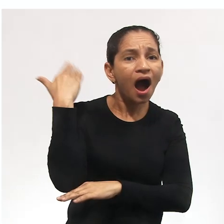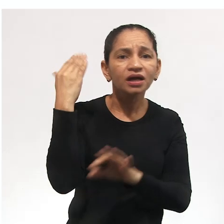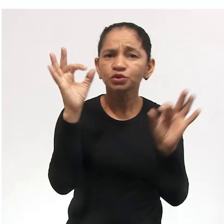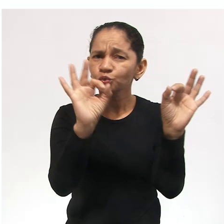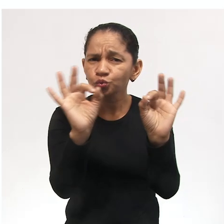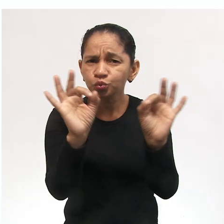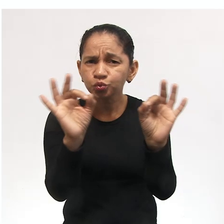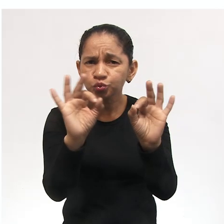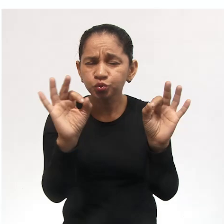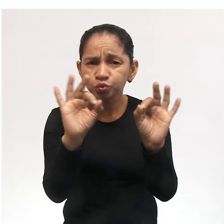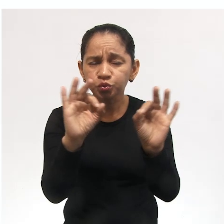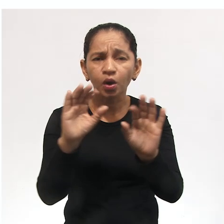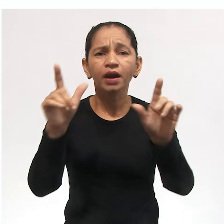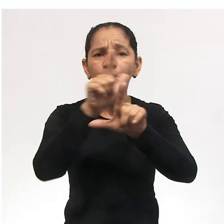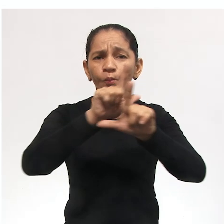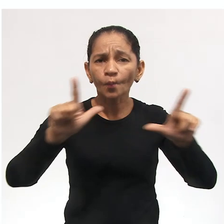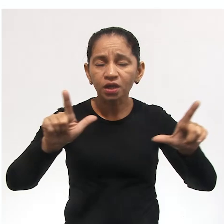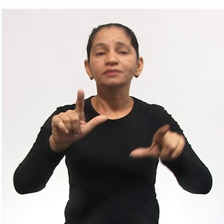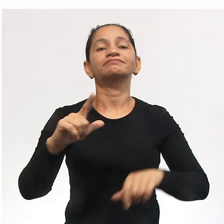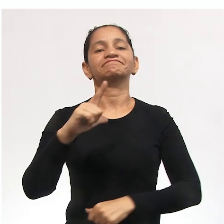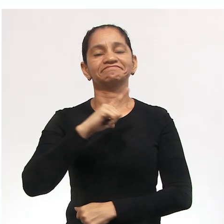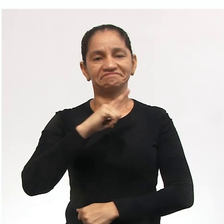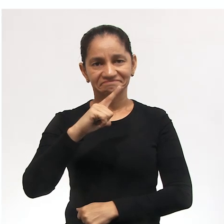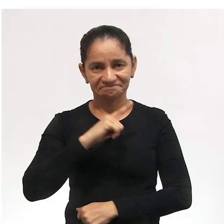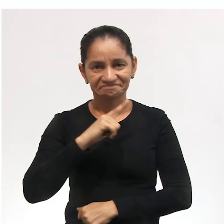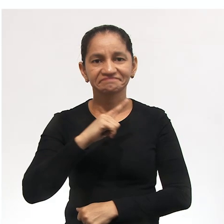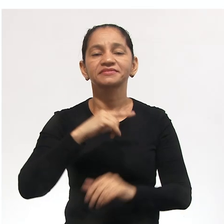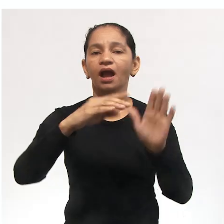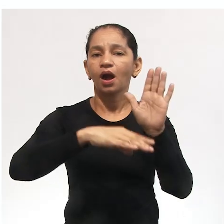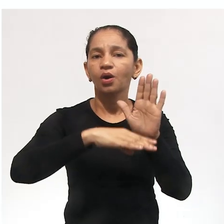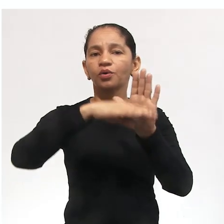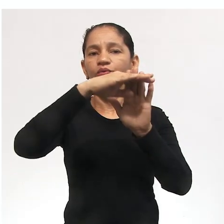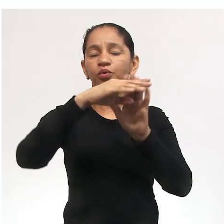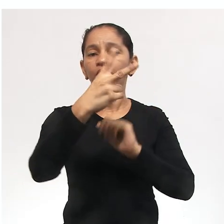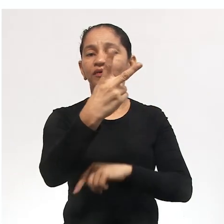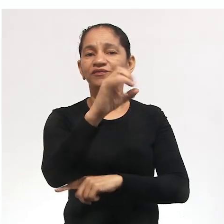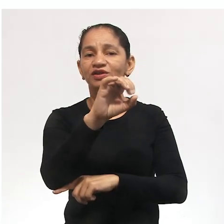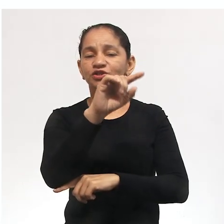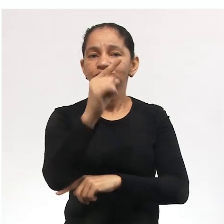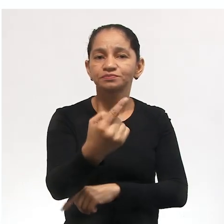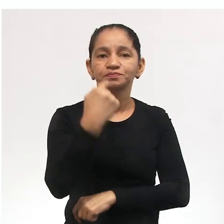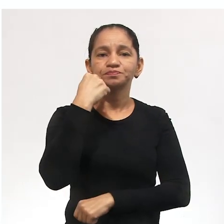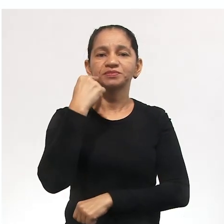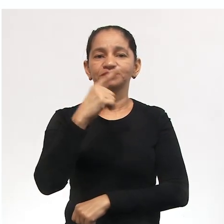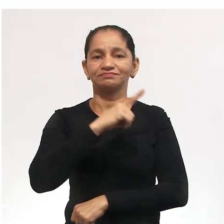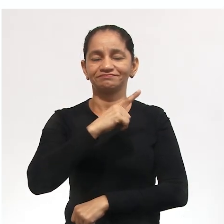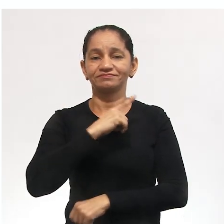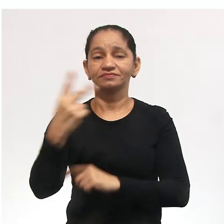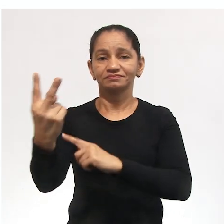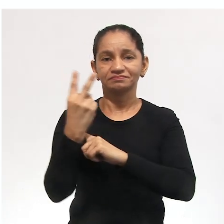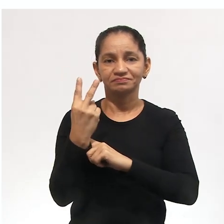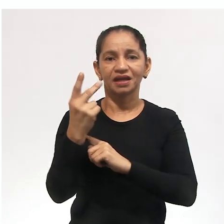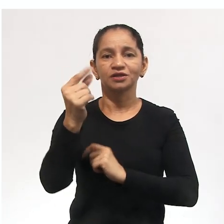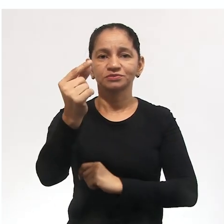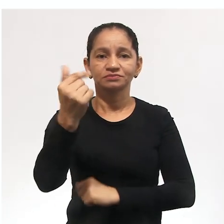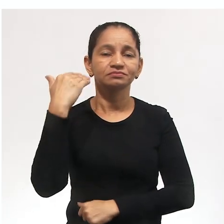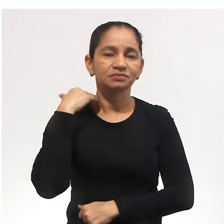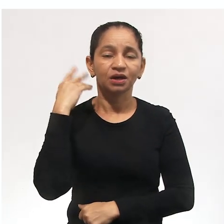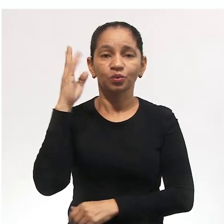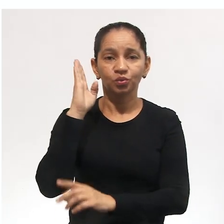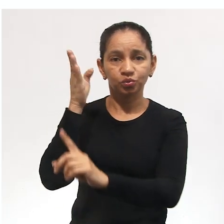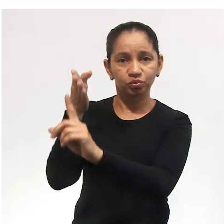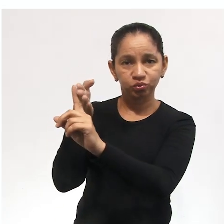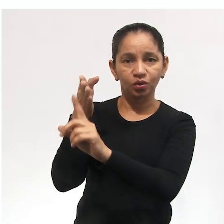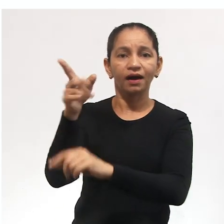um aumento da obrigação em 20 mil, oriundo desse empréstimo. E com isso, nosso patrimônio aumentou o valor.